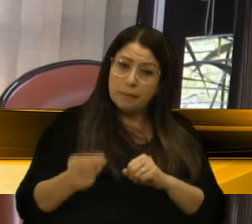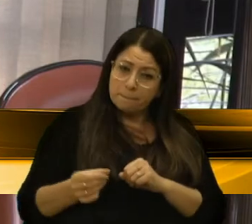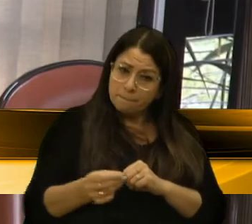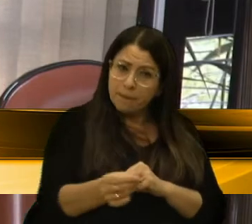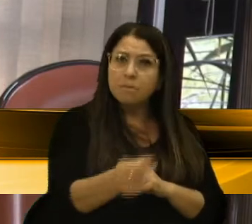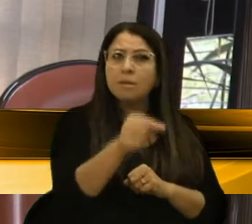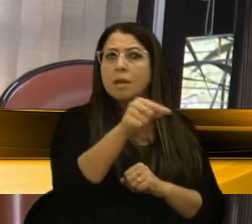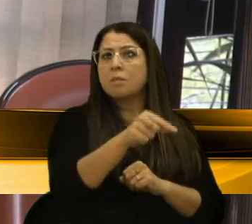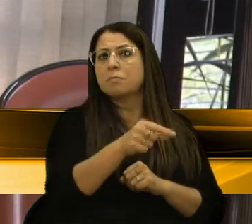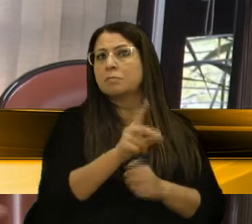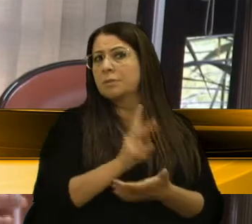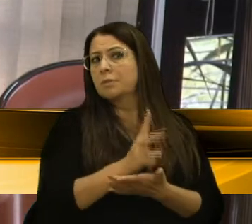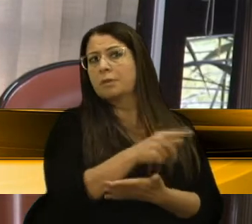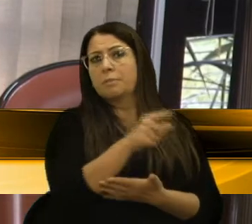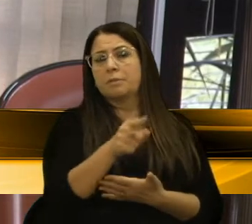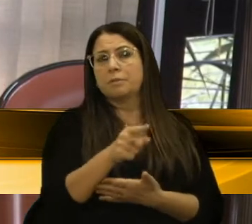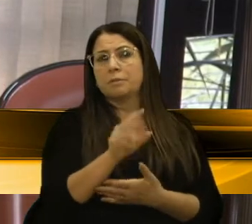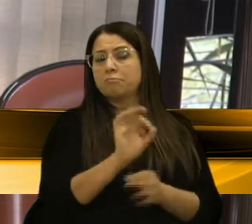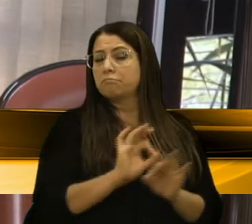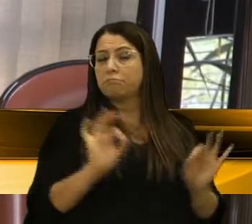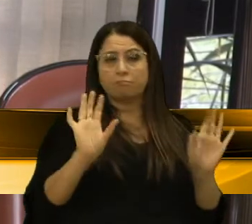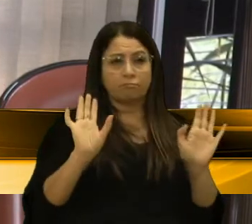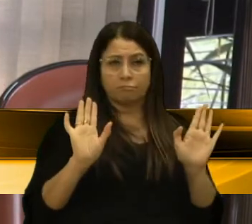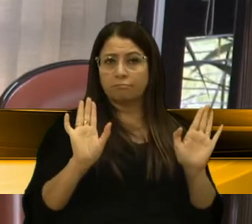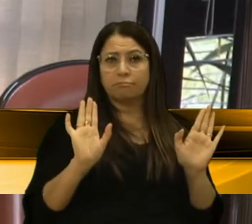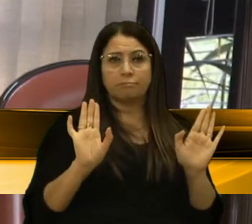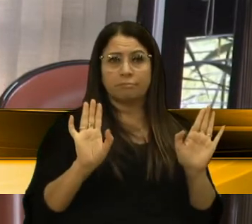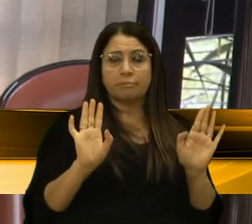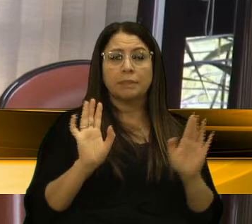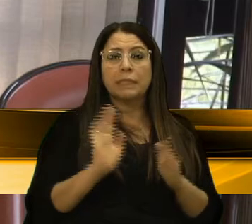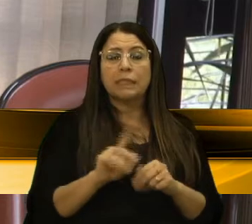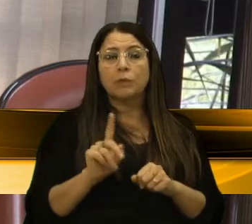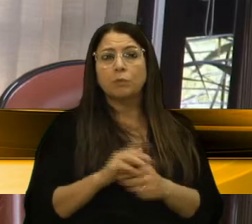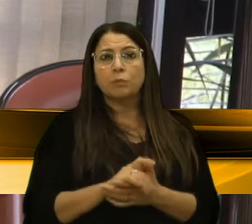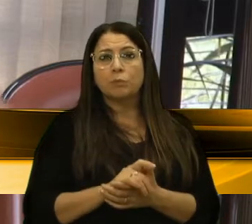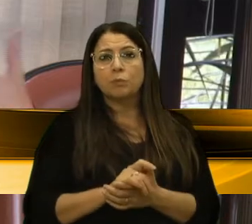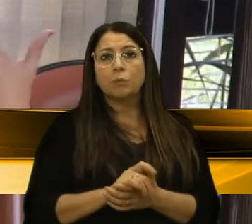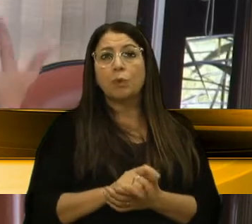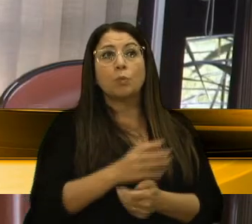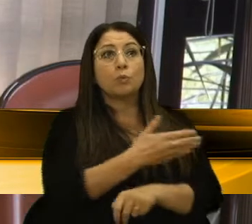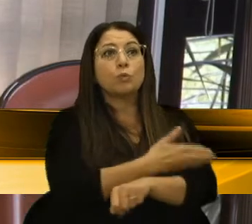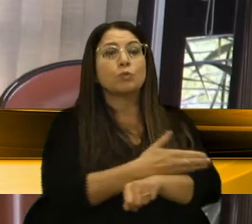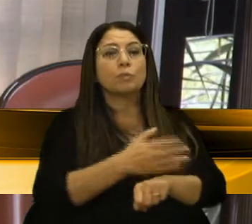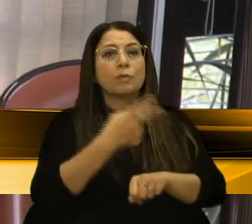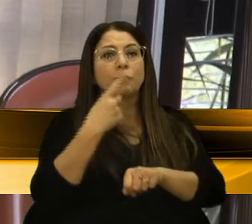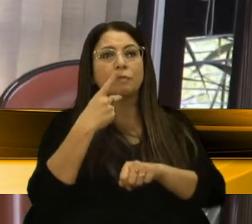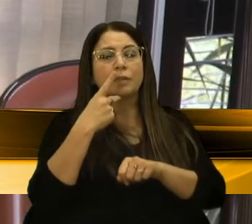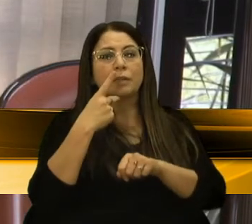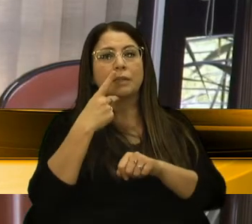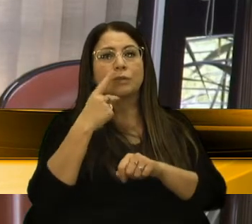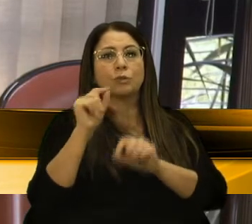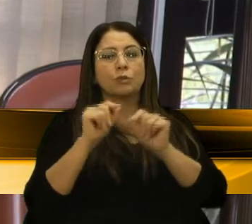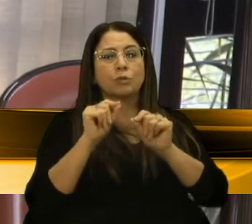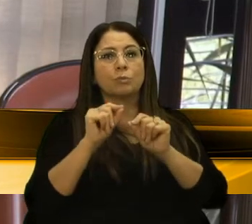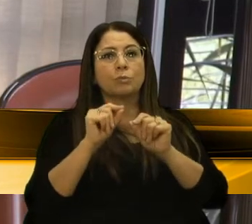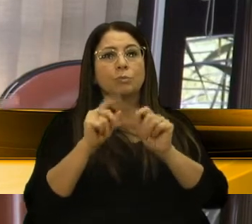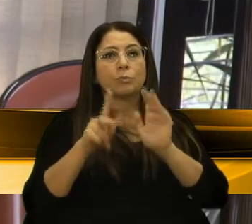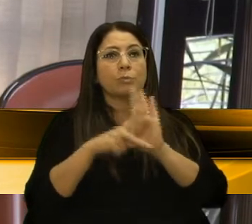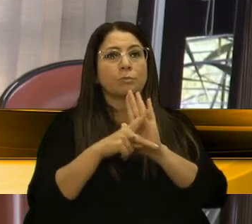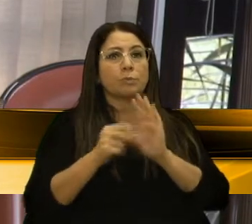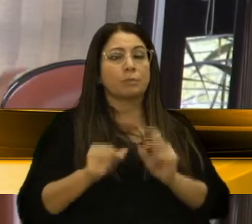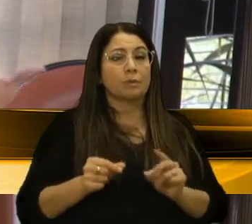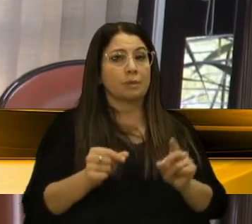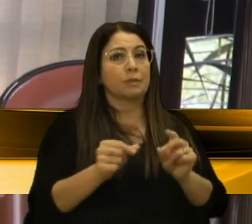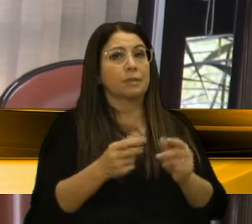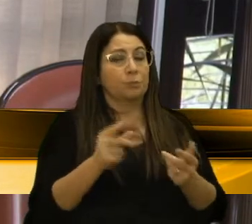Caxias do Sul, né? É simples assim. A gente não costuma falar sobre os patrimônios imateriais, muito pouco,